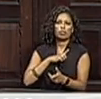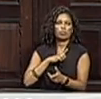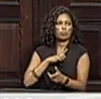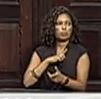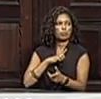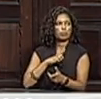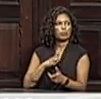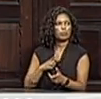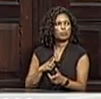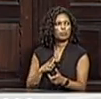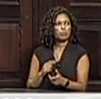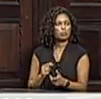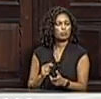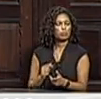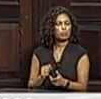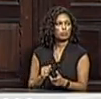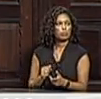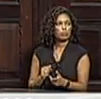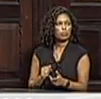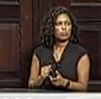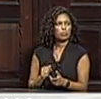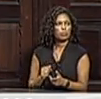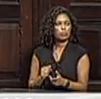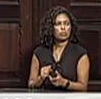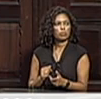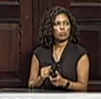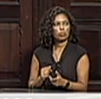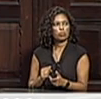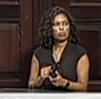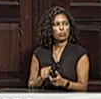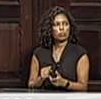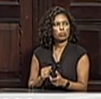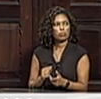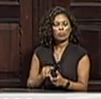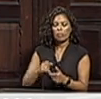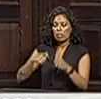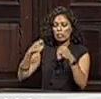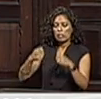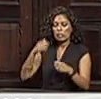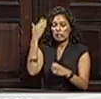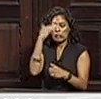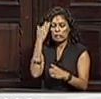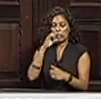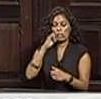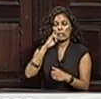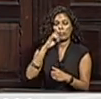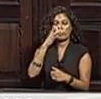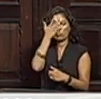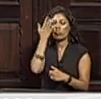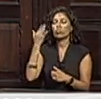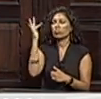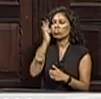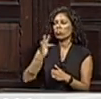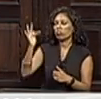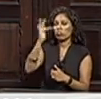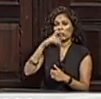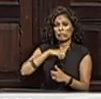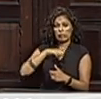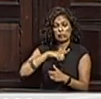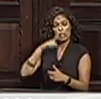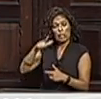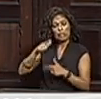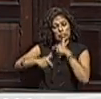em processos produtivos semelhantes, desempenham papéis semelhantes e, ao